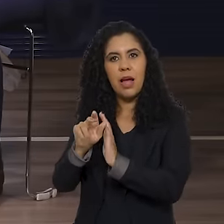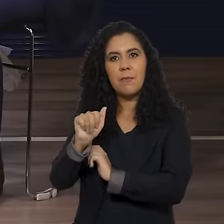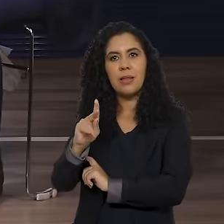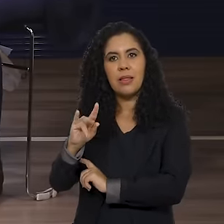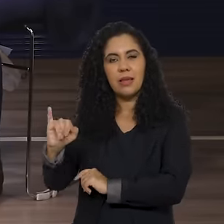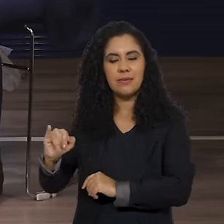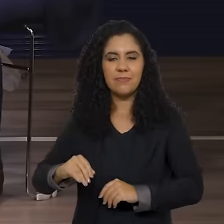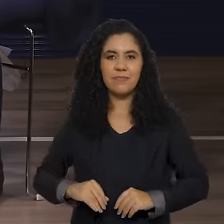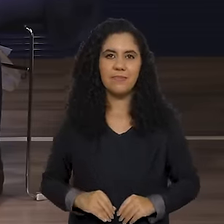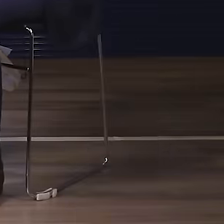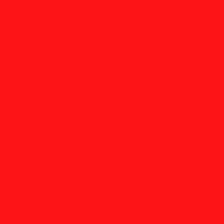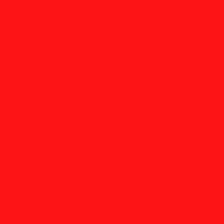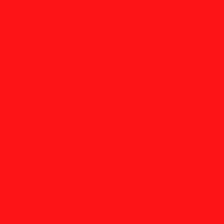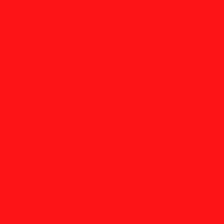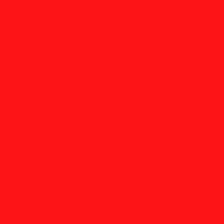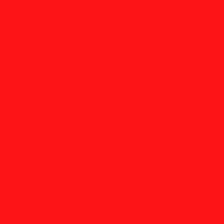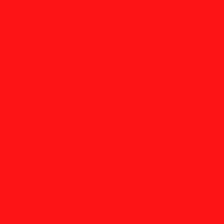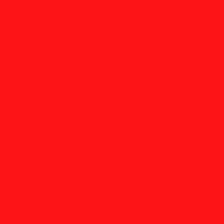da ABDI. Até já.